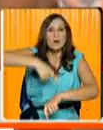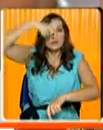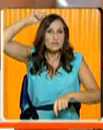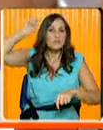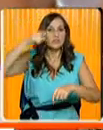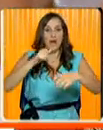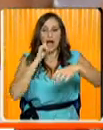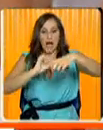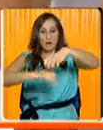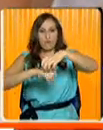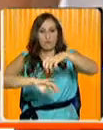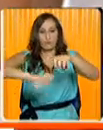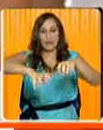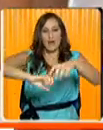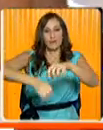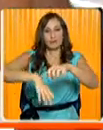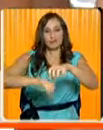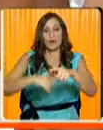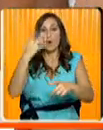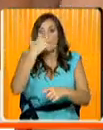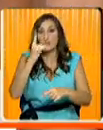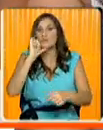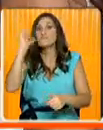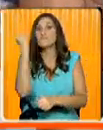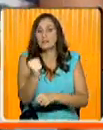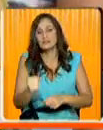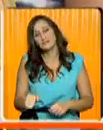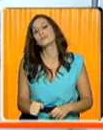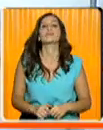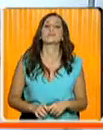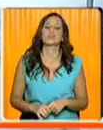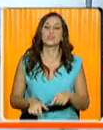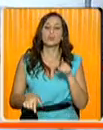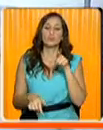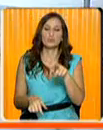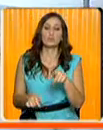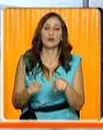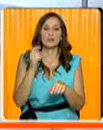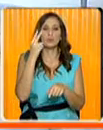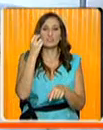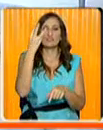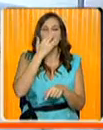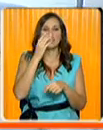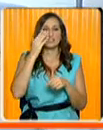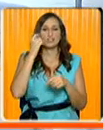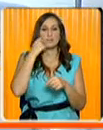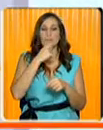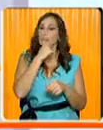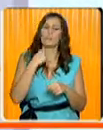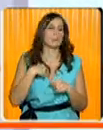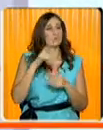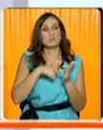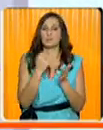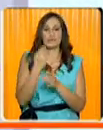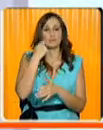com a torneira aberta. Agora percebeu porque é que ela é careca. Um dia mato-te. Agora percebeu porque é que ela é careca. Tu és homem para estar dois ou três dias sem fazer a barba? Não, faço todos